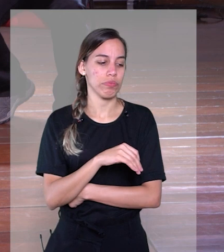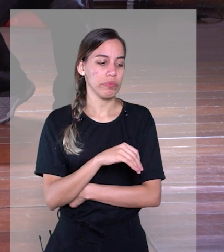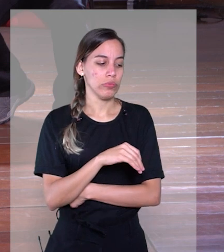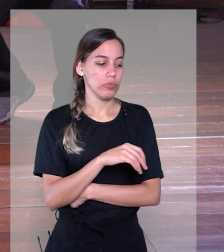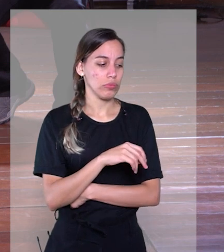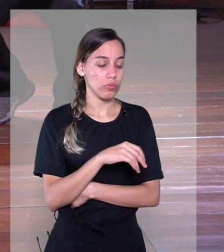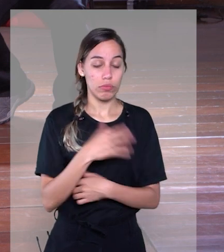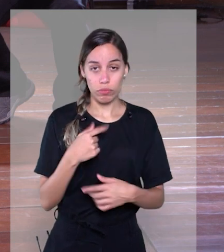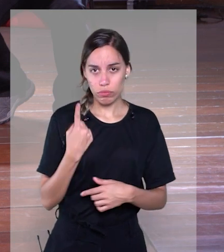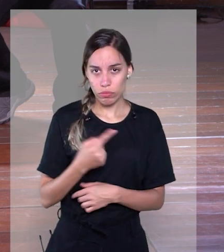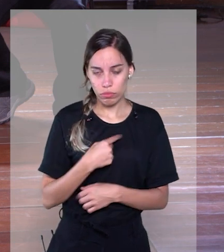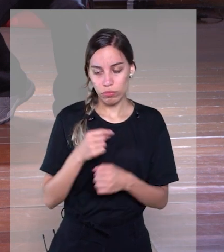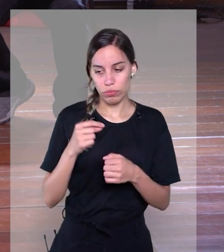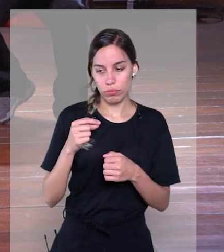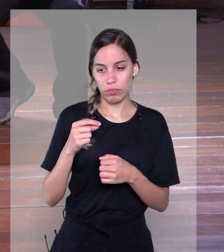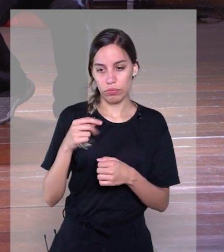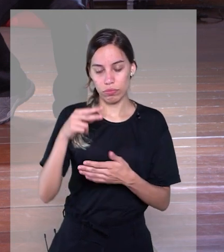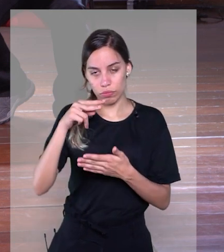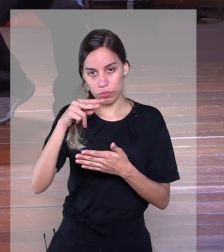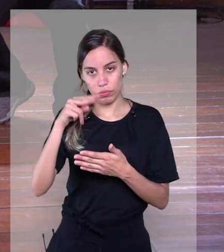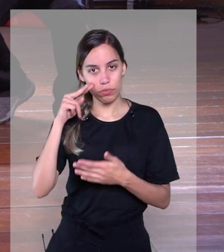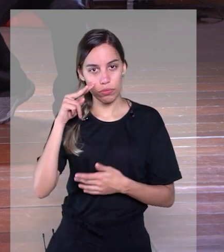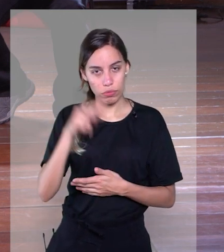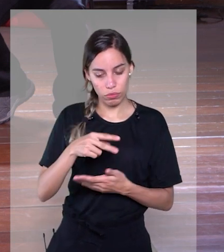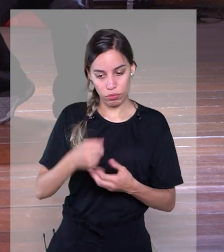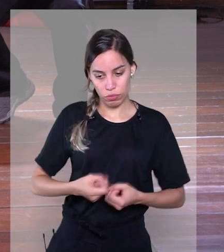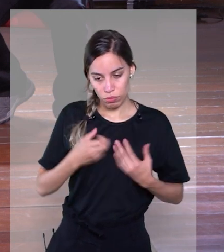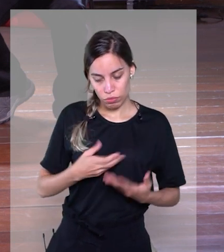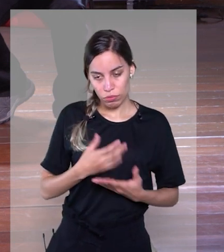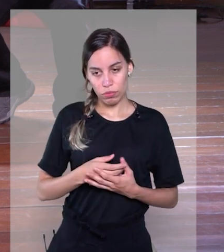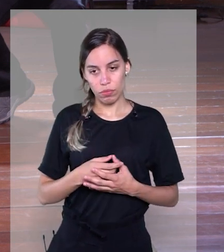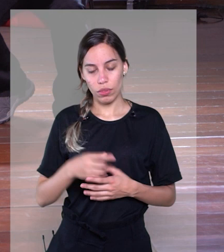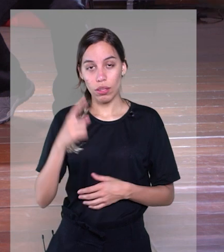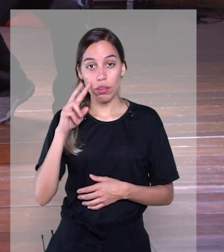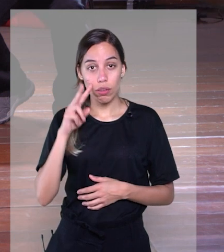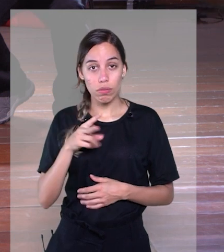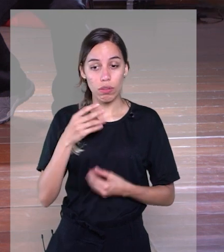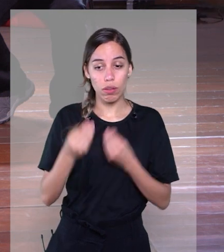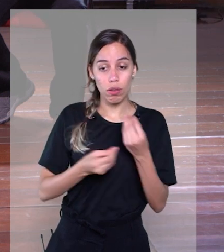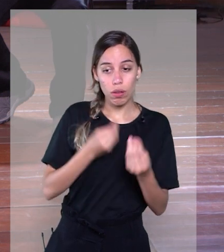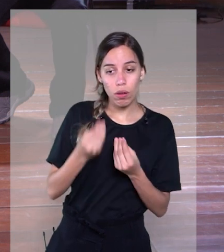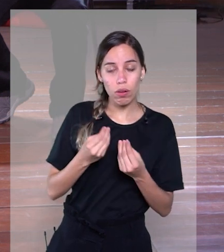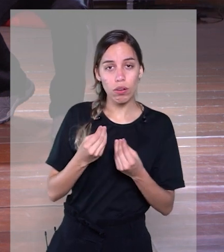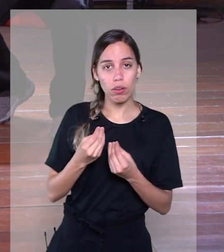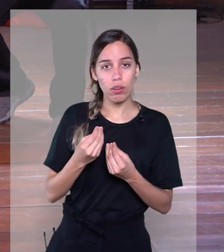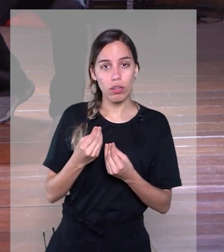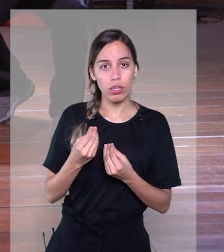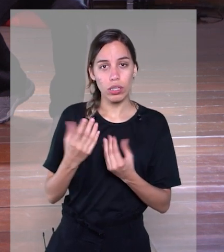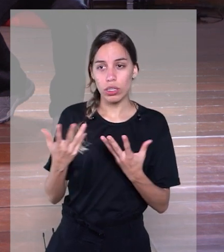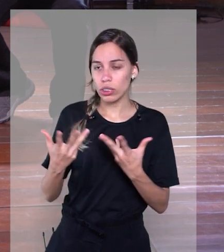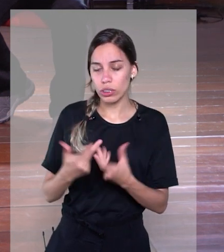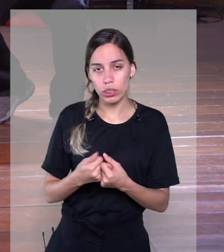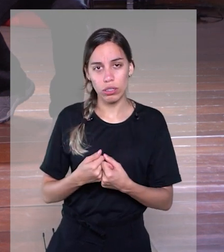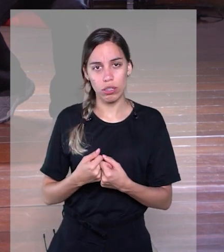autor como Carlos, e o Brasil está cheio deles. Minas Gerais tem vários poetas importantes. Eu acho que é um patrimônio, né? Um patrimônio que a